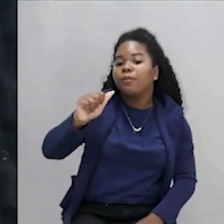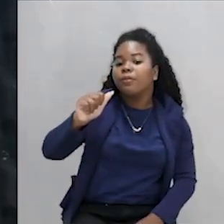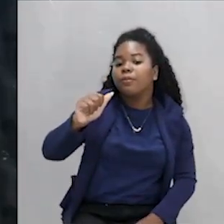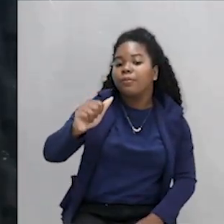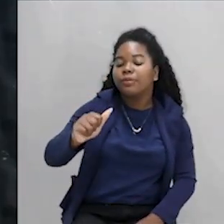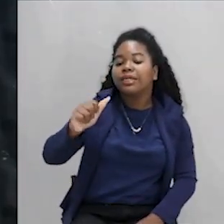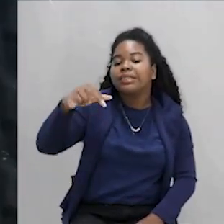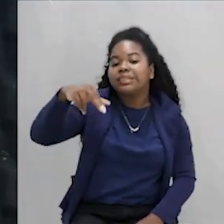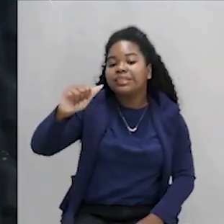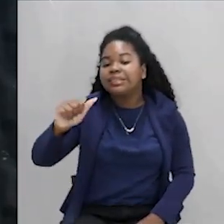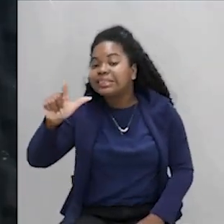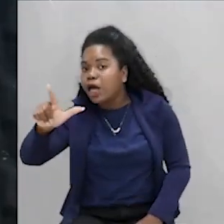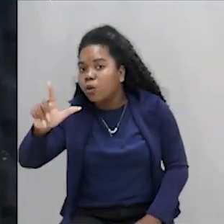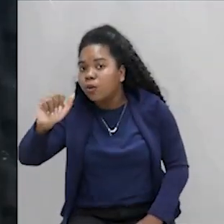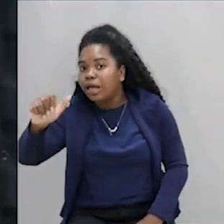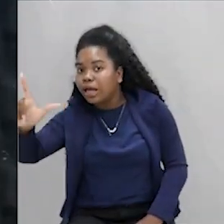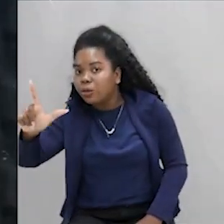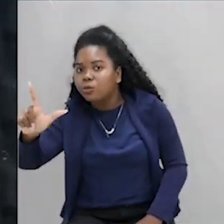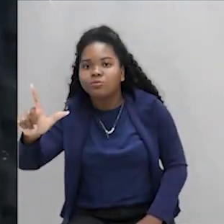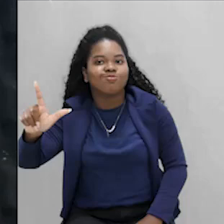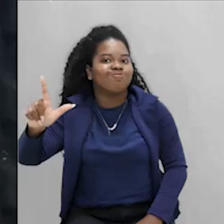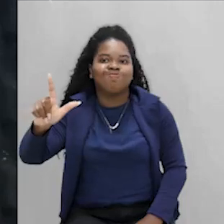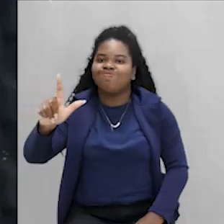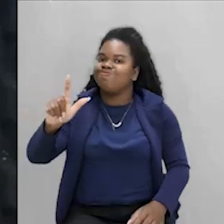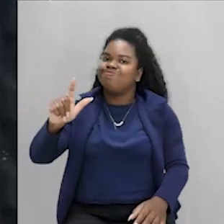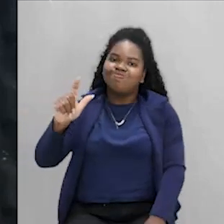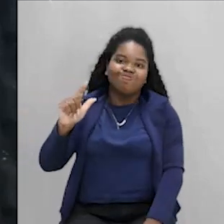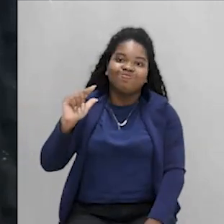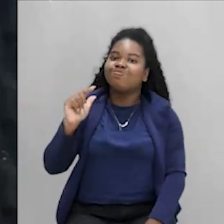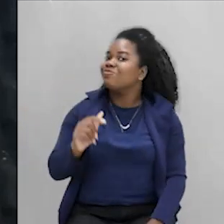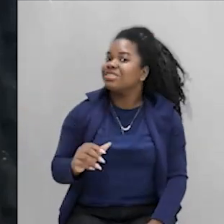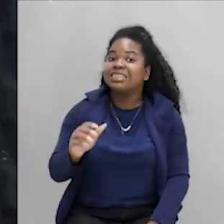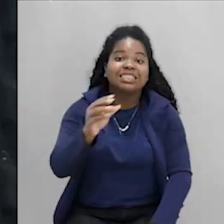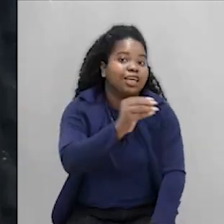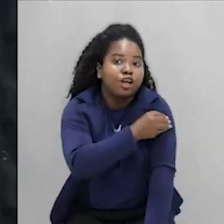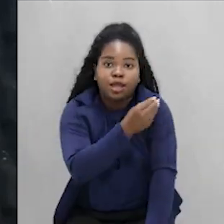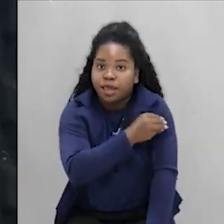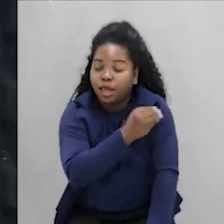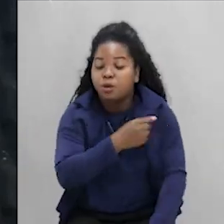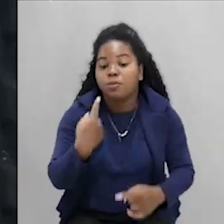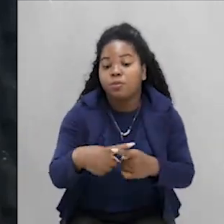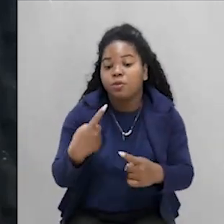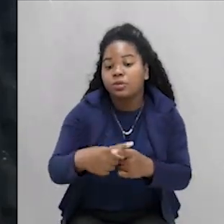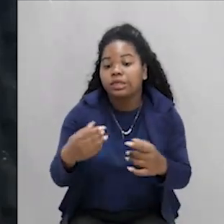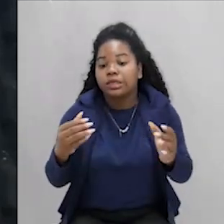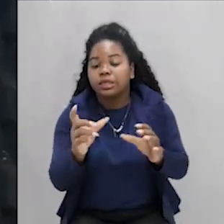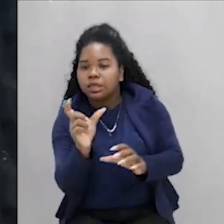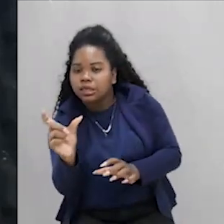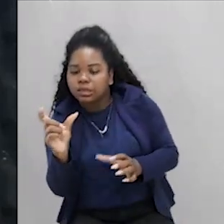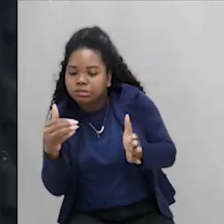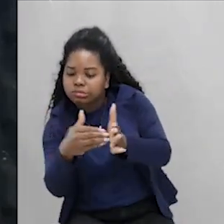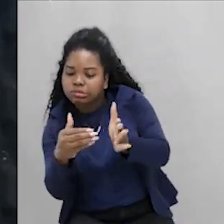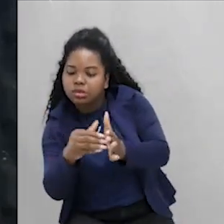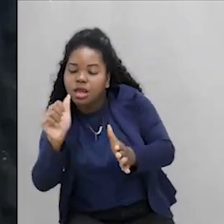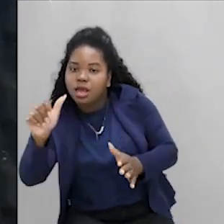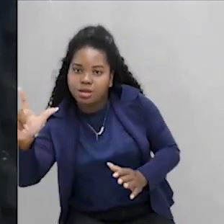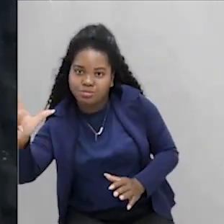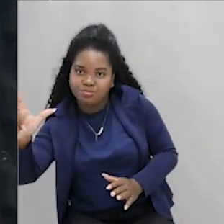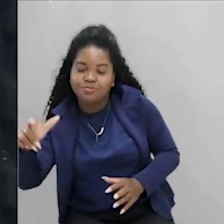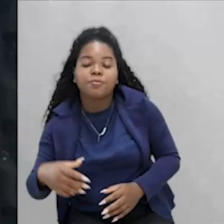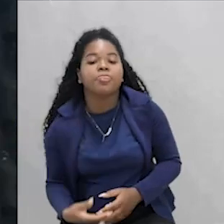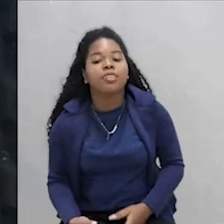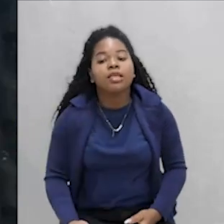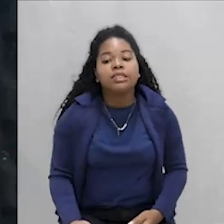em ou show de bola então hidroxila carbono saturado certo e A nomenclatura